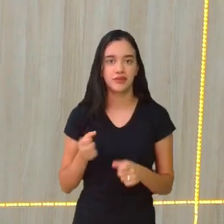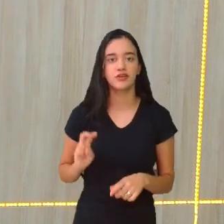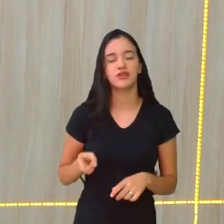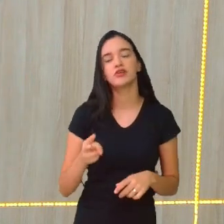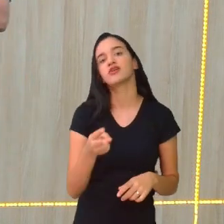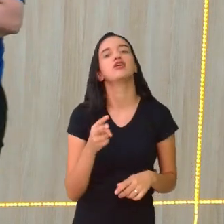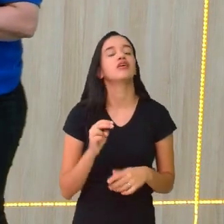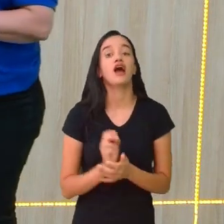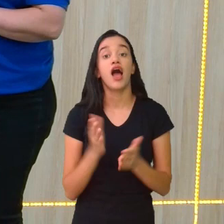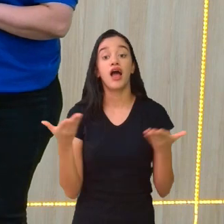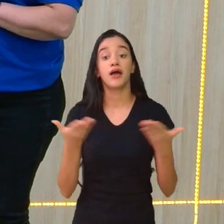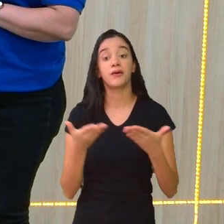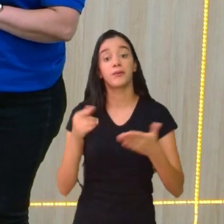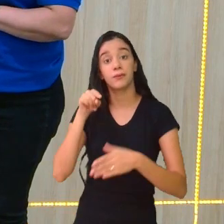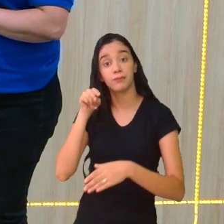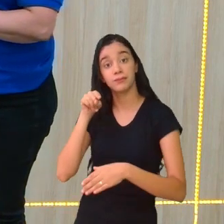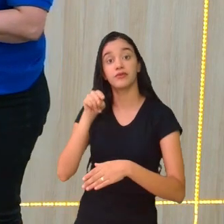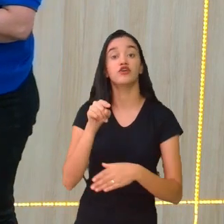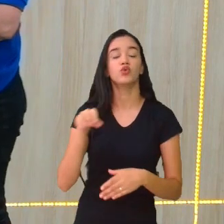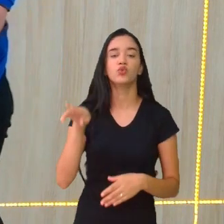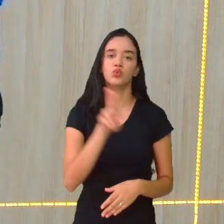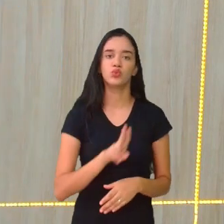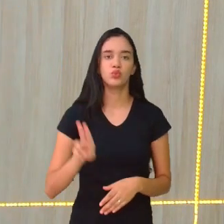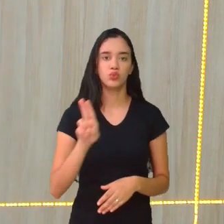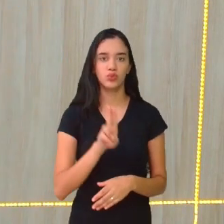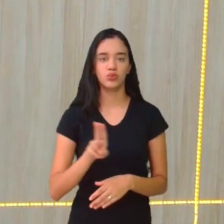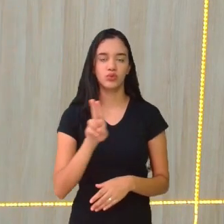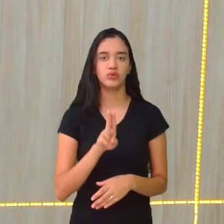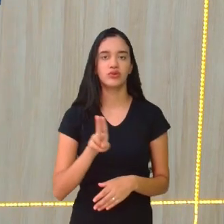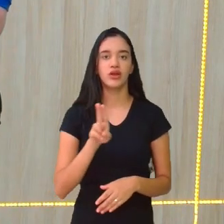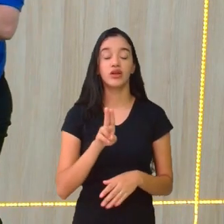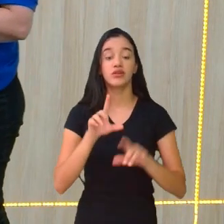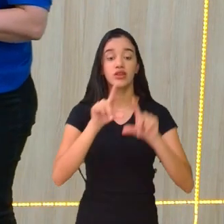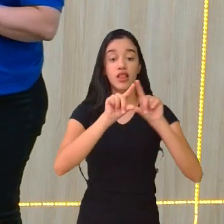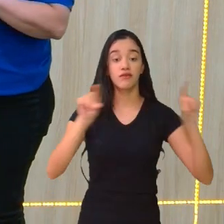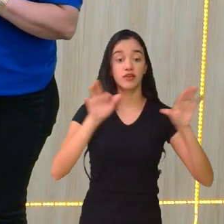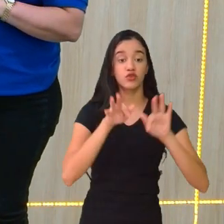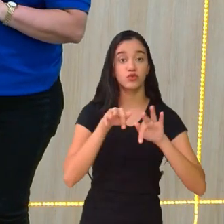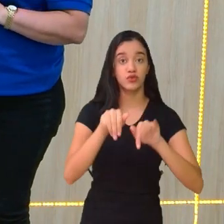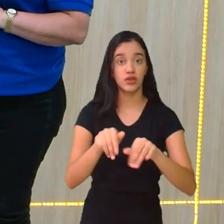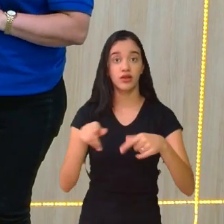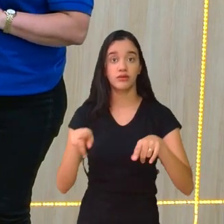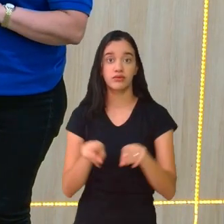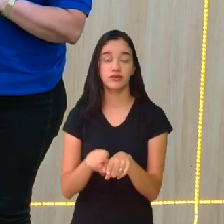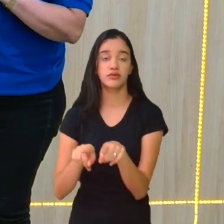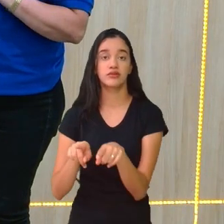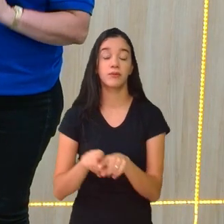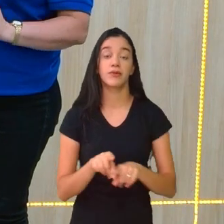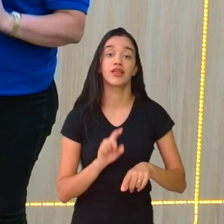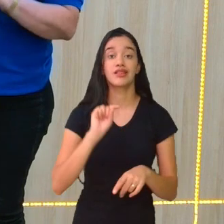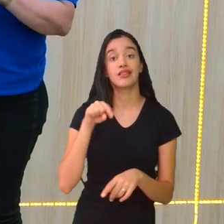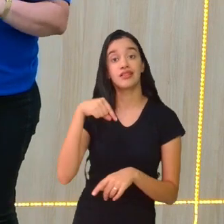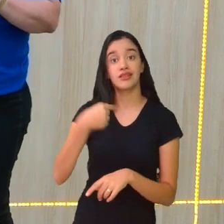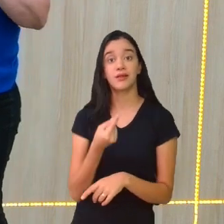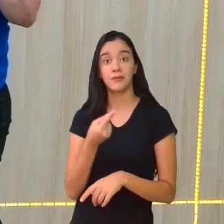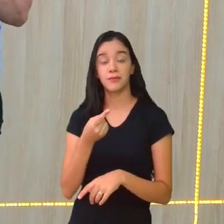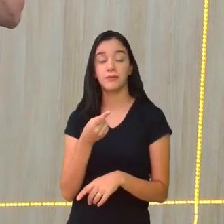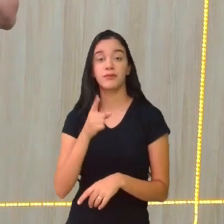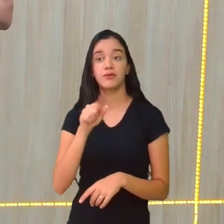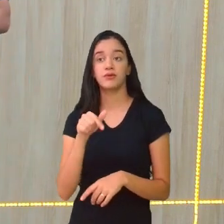Ponto final, não é? Usamos em final de frases e também depois de